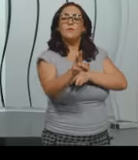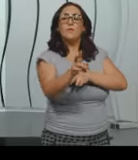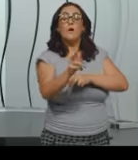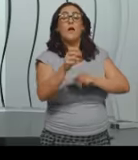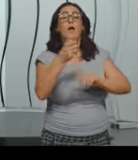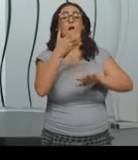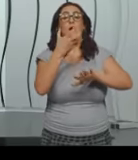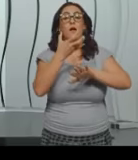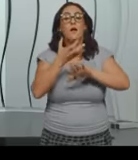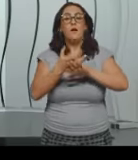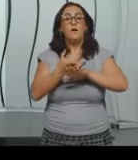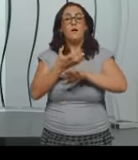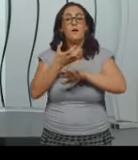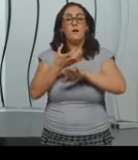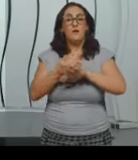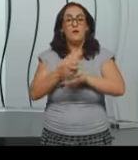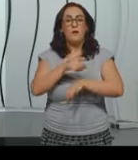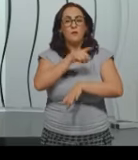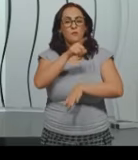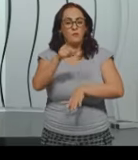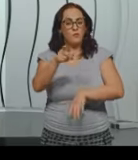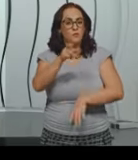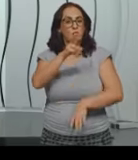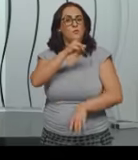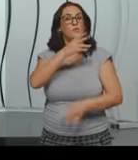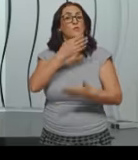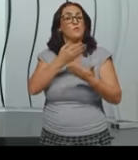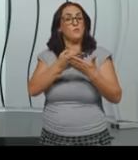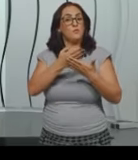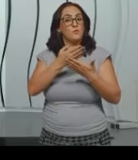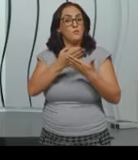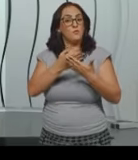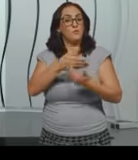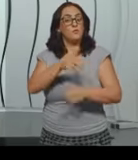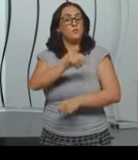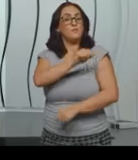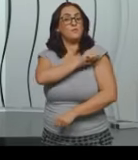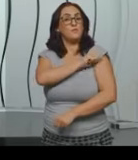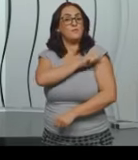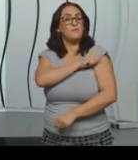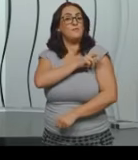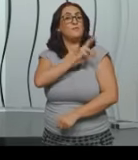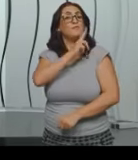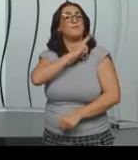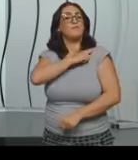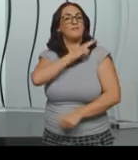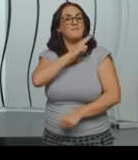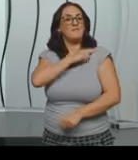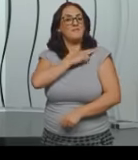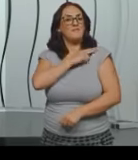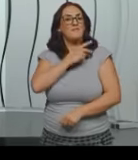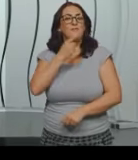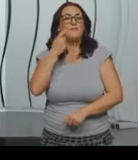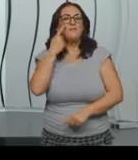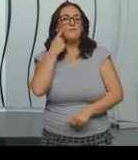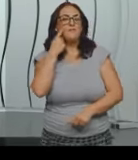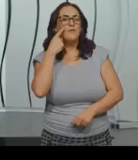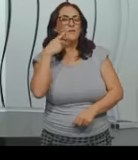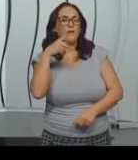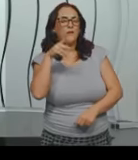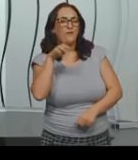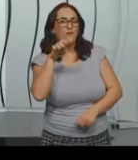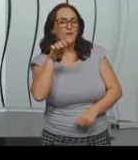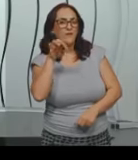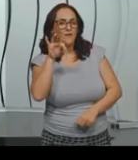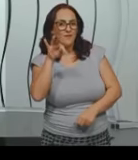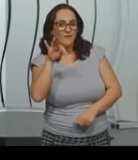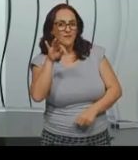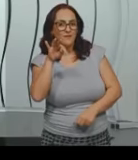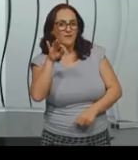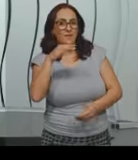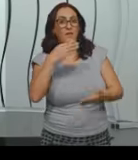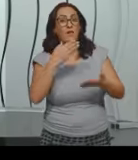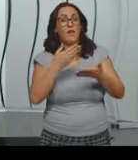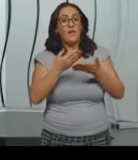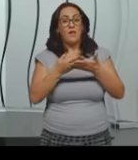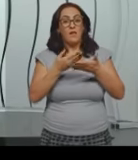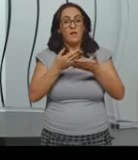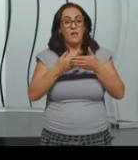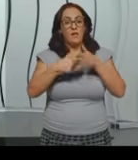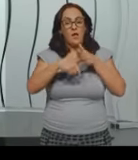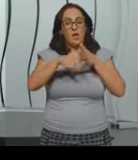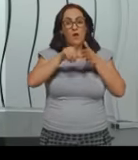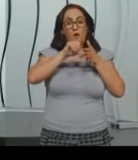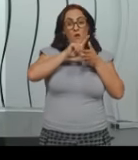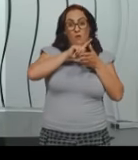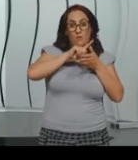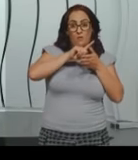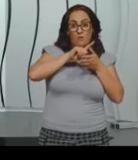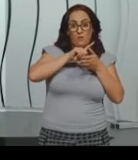você, estudante do segundo ano do ensino médio, está vendo no seu PET. Então, na aula que foi ao ar ontem, nós vimos a